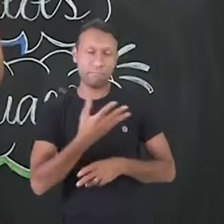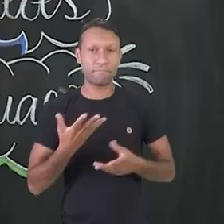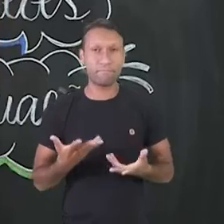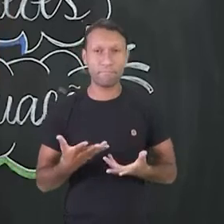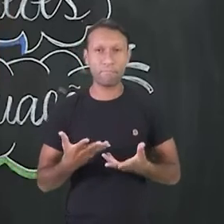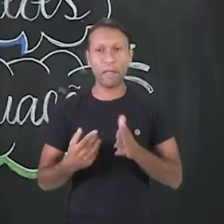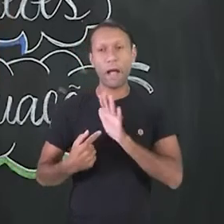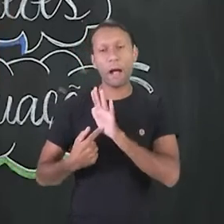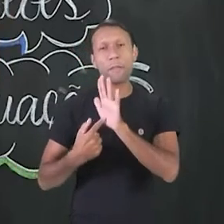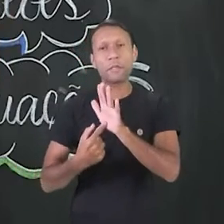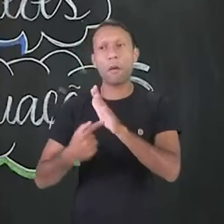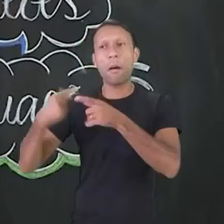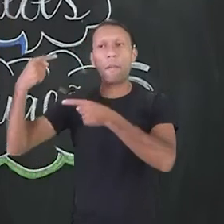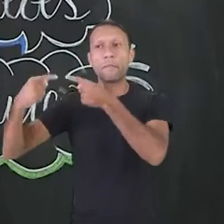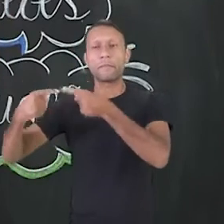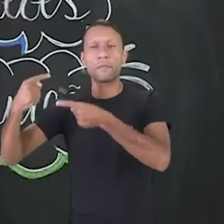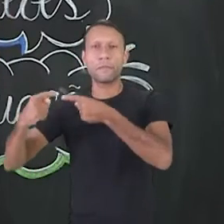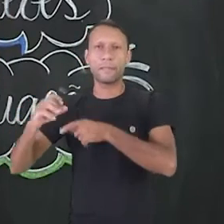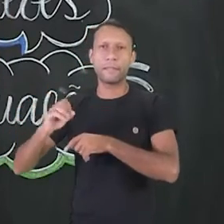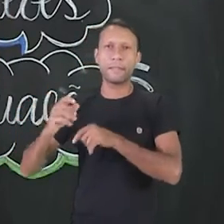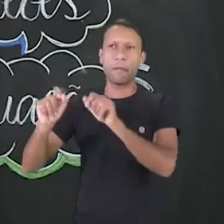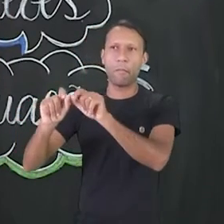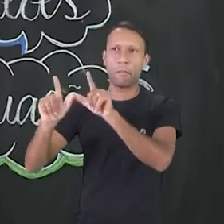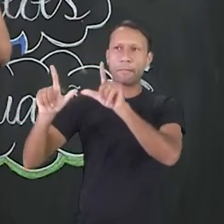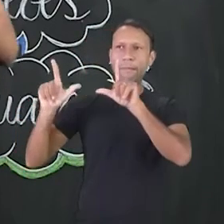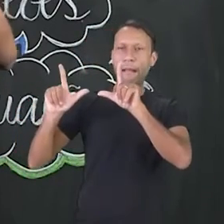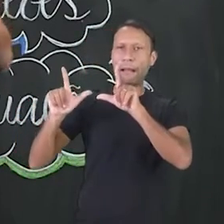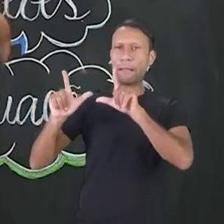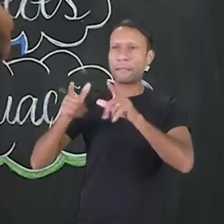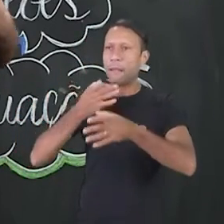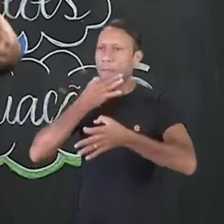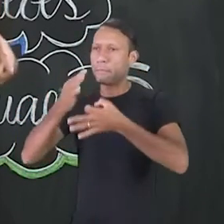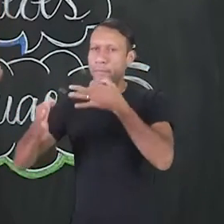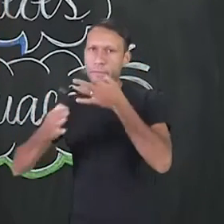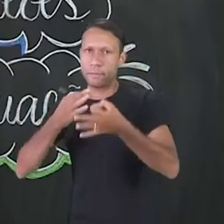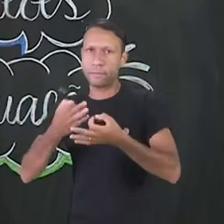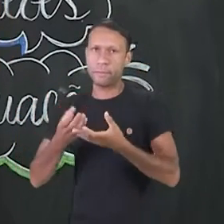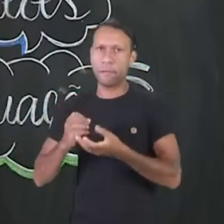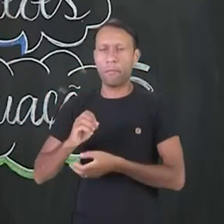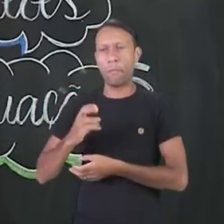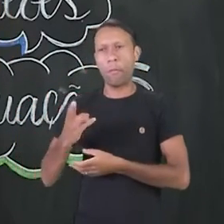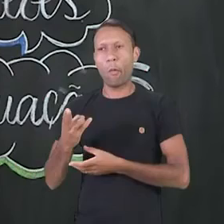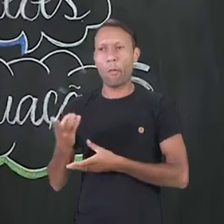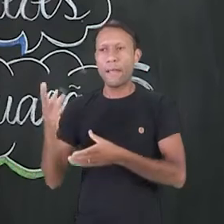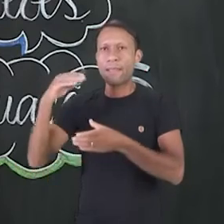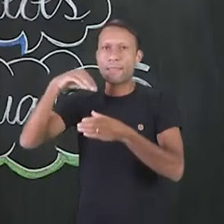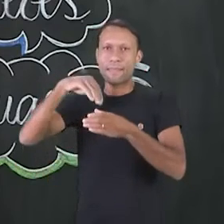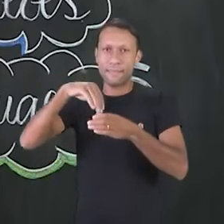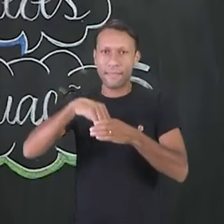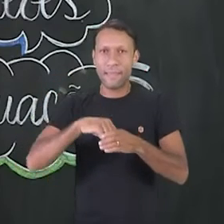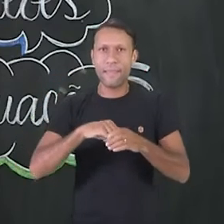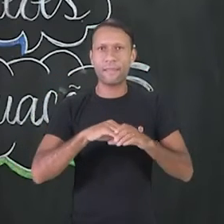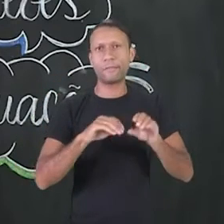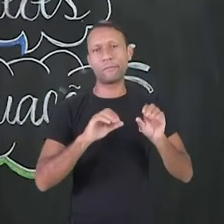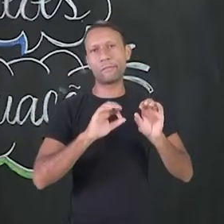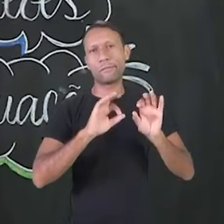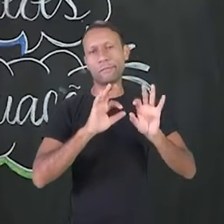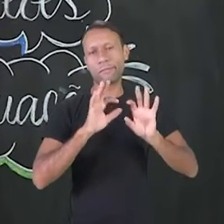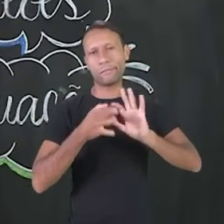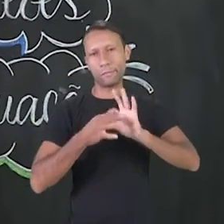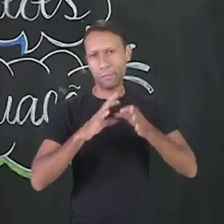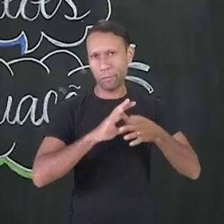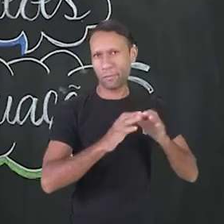ela quer transmitir uma mensagem política, uma mensagem crítica, contextualizada de acordo com a situação que uma sociedade vive naquele